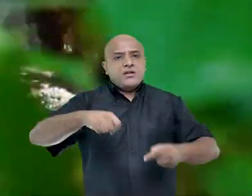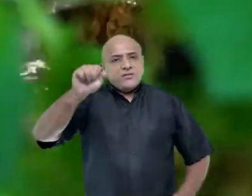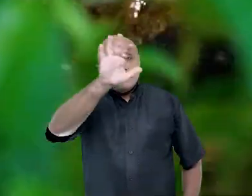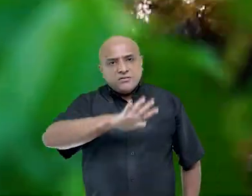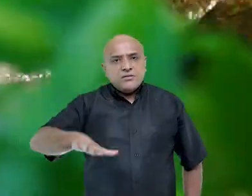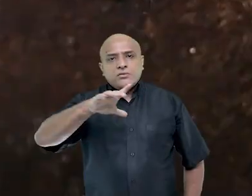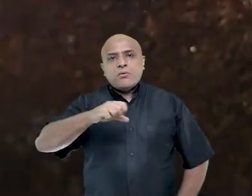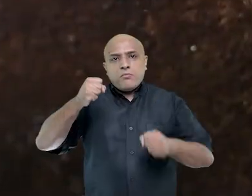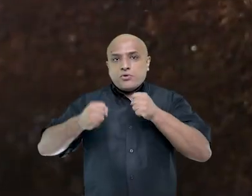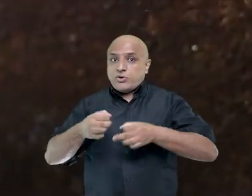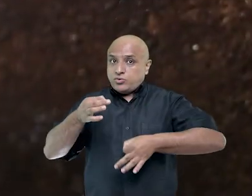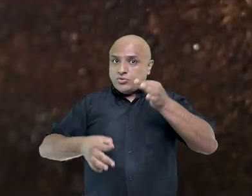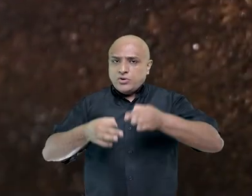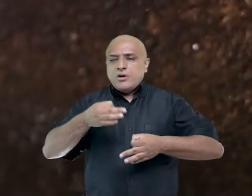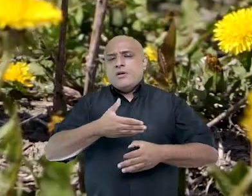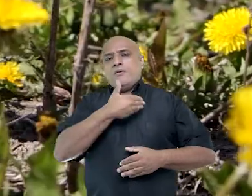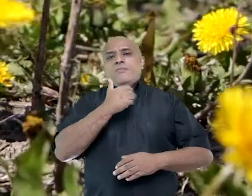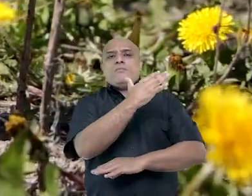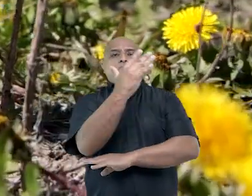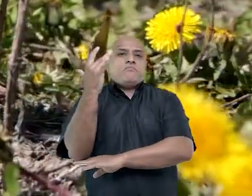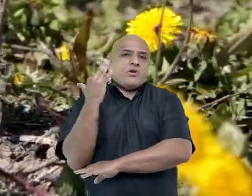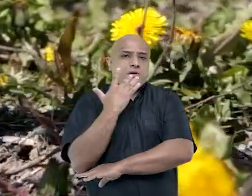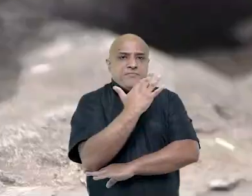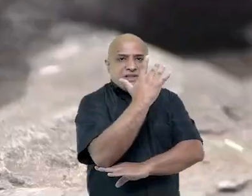Poder Judiciário para o meio ambiente.